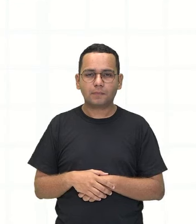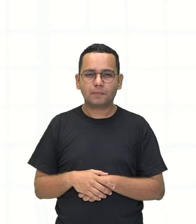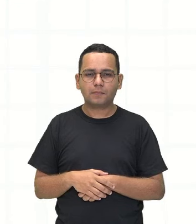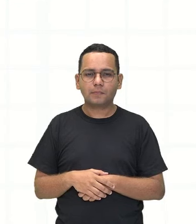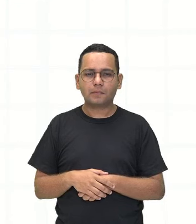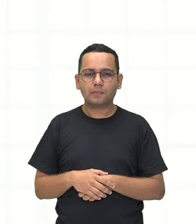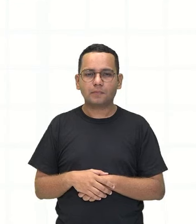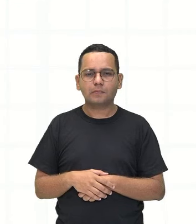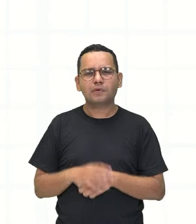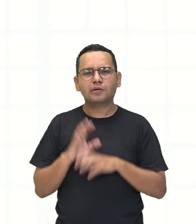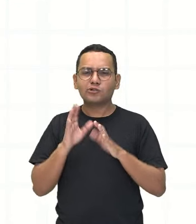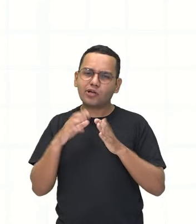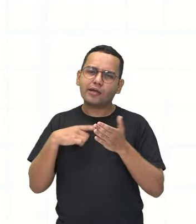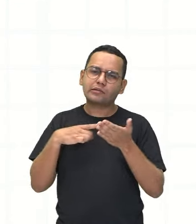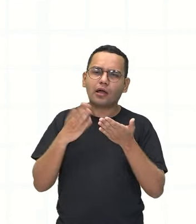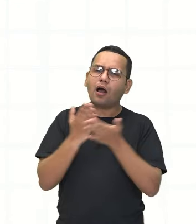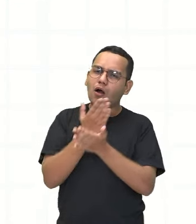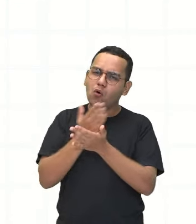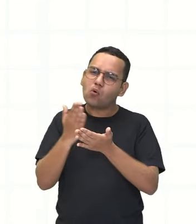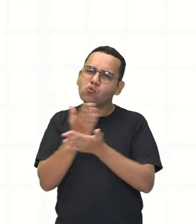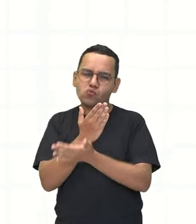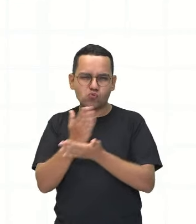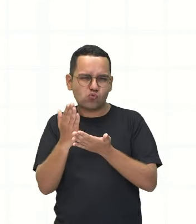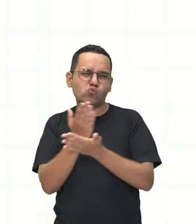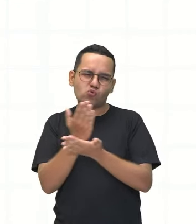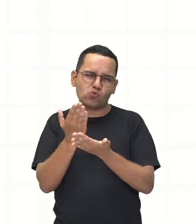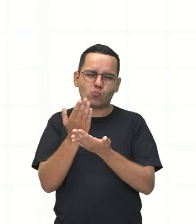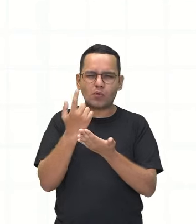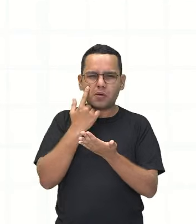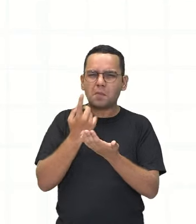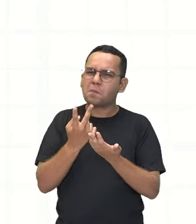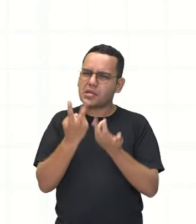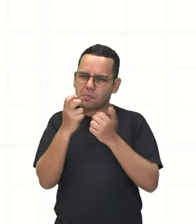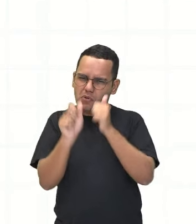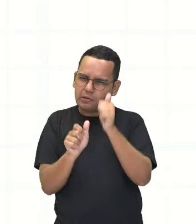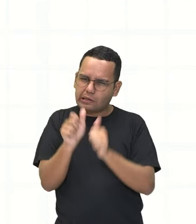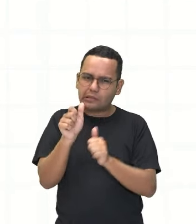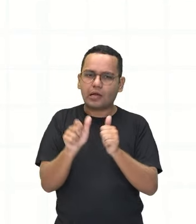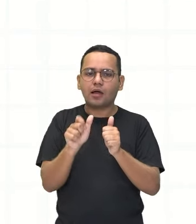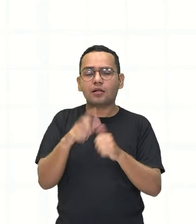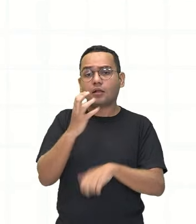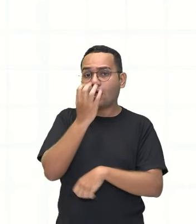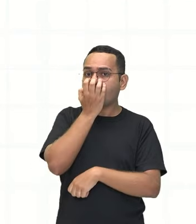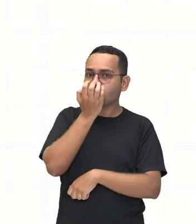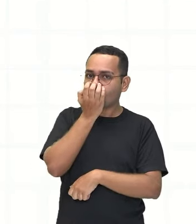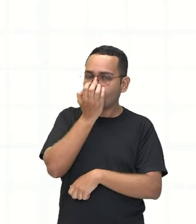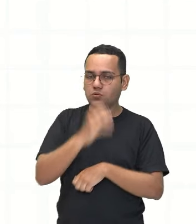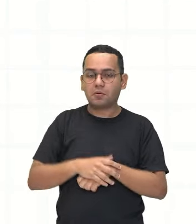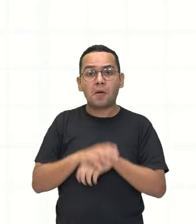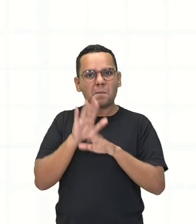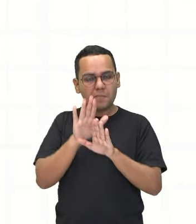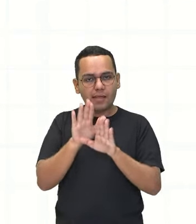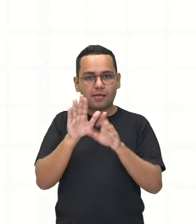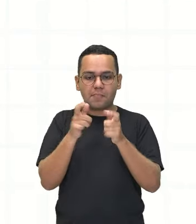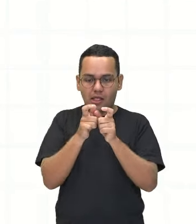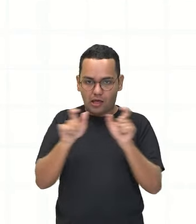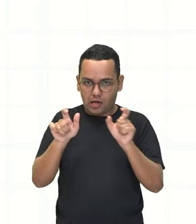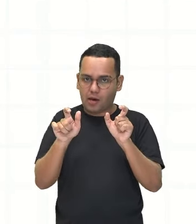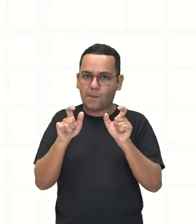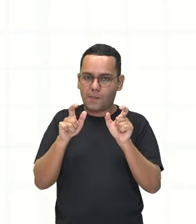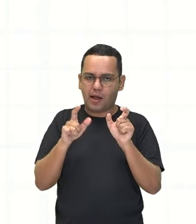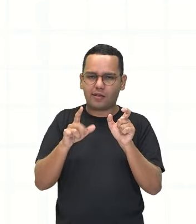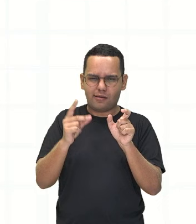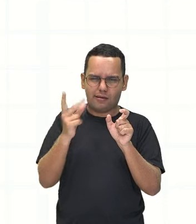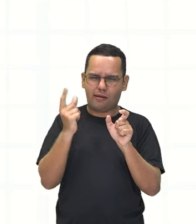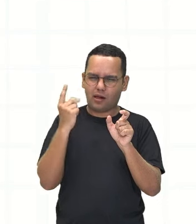observações no uso da palavra cachorra, né? Mas aqui, conforme a gramática tradicional, a gente vai usar cadela,